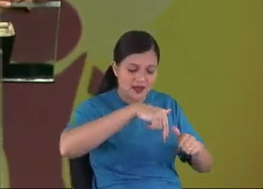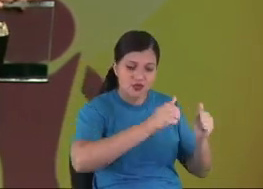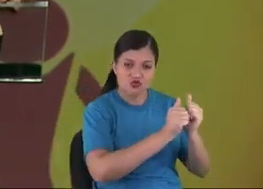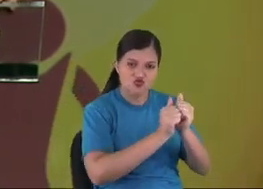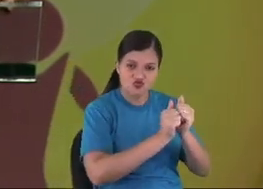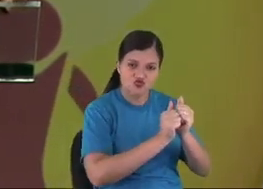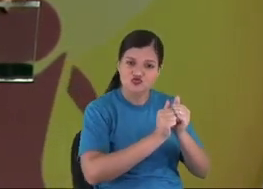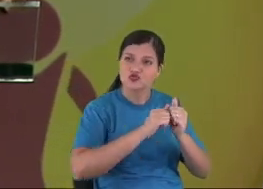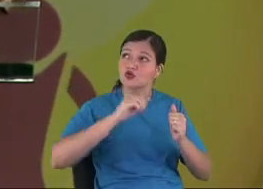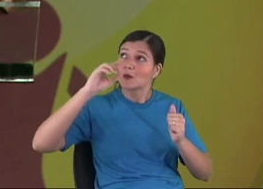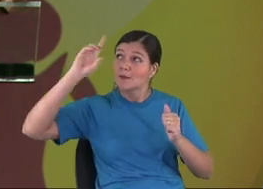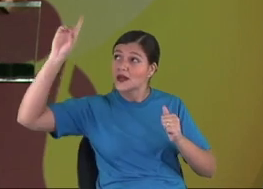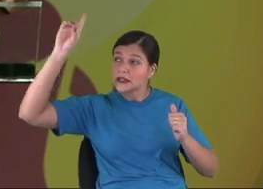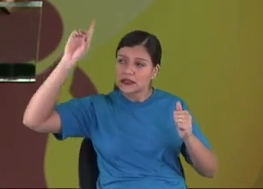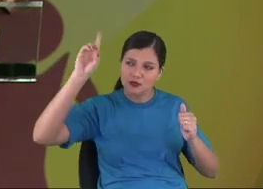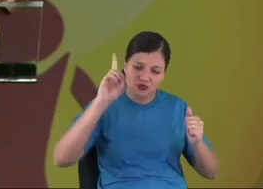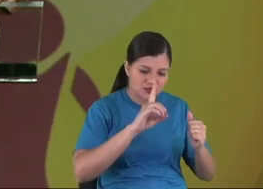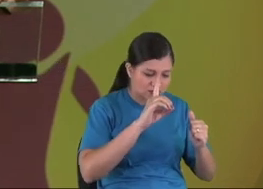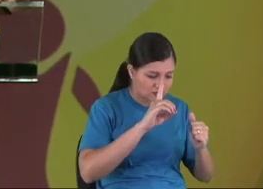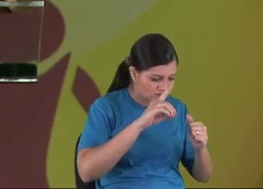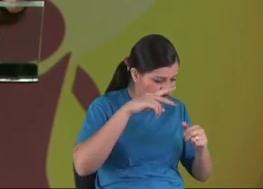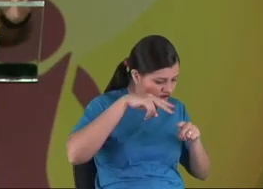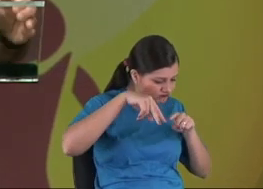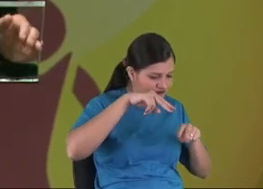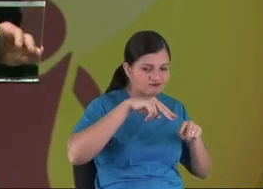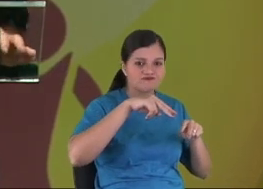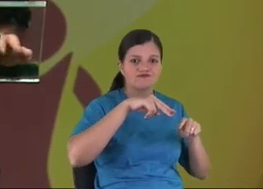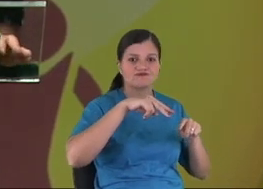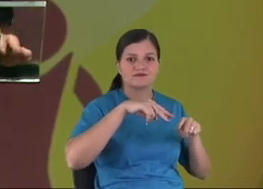ser o policial presente.